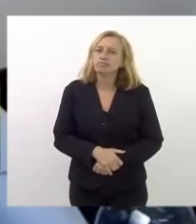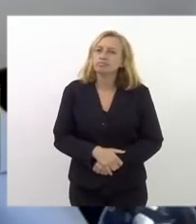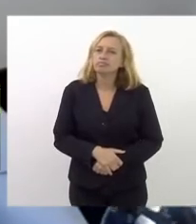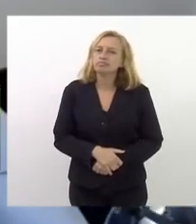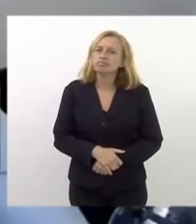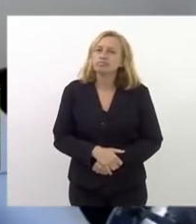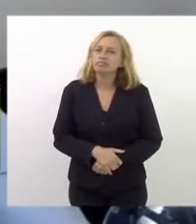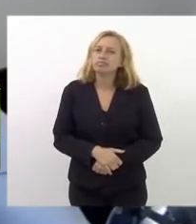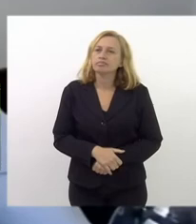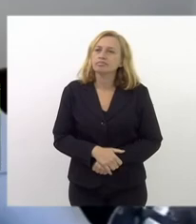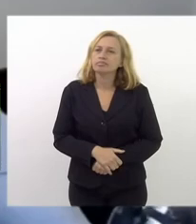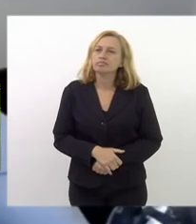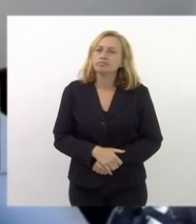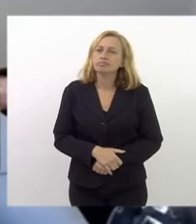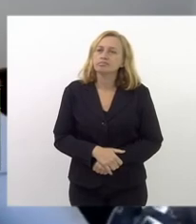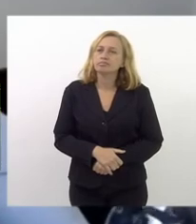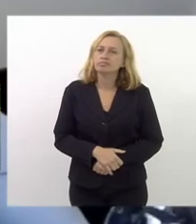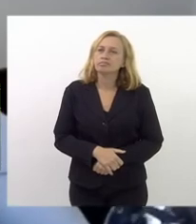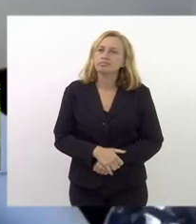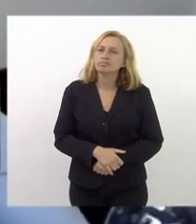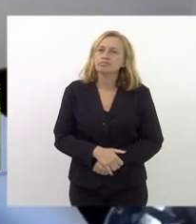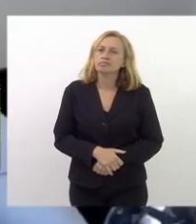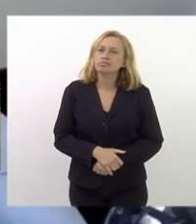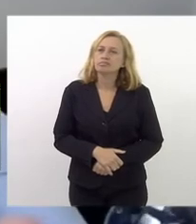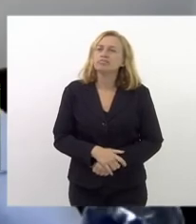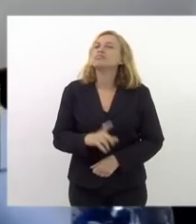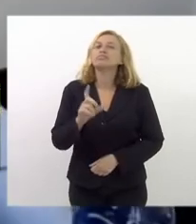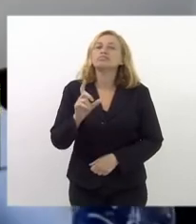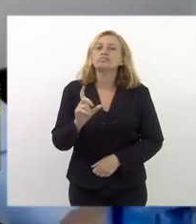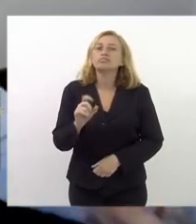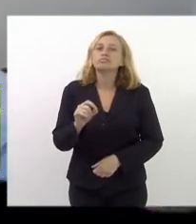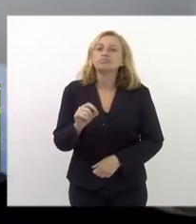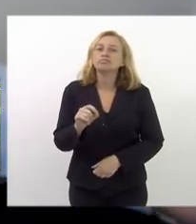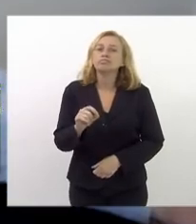como andou, no que resultou